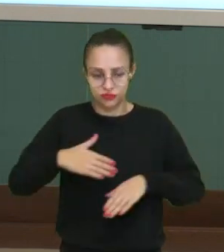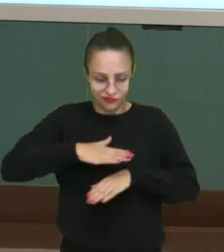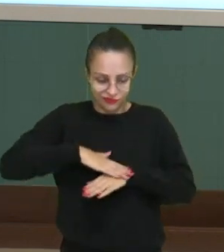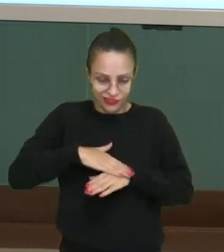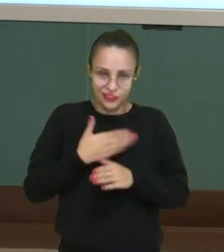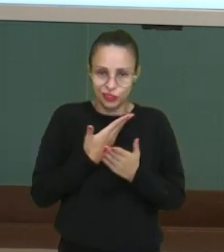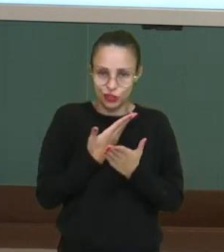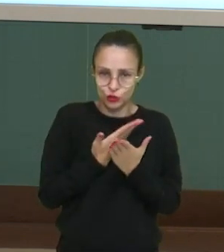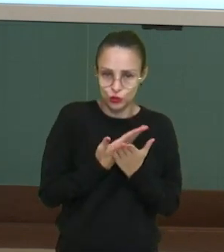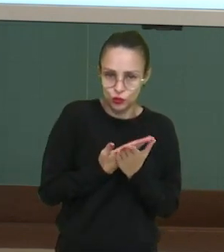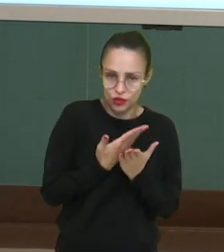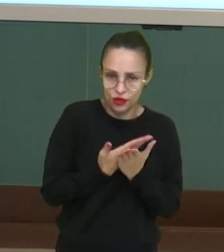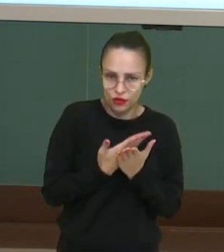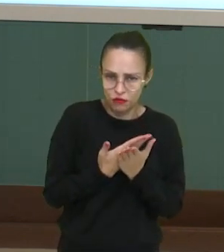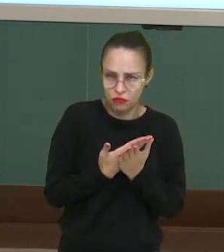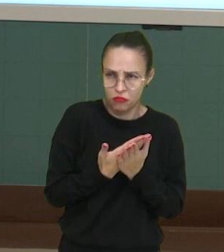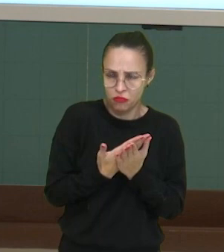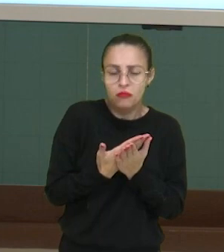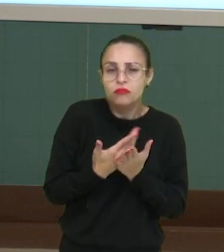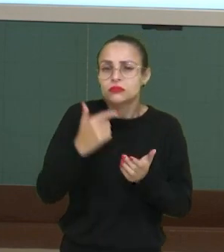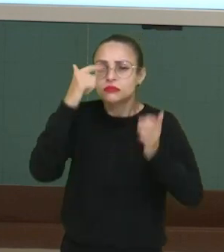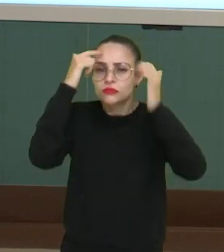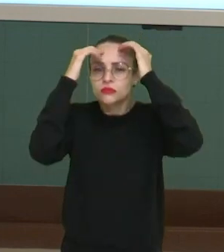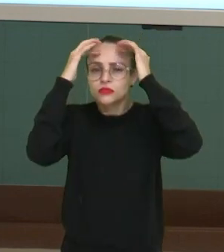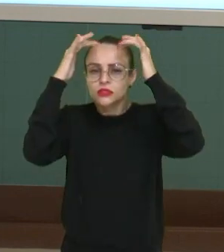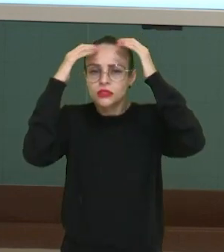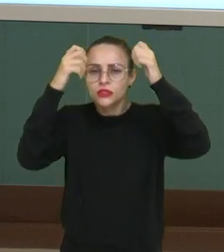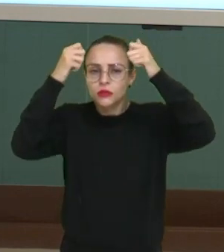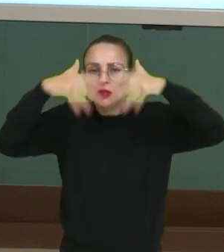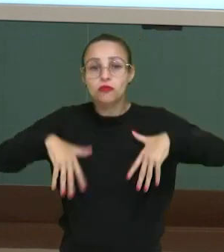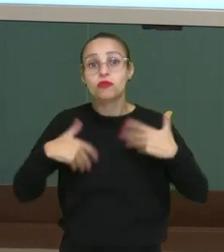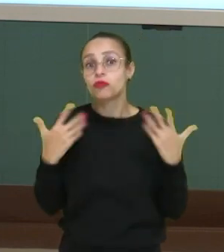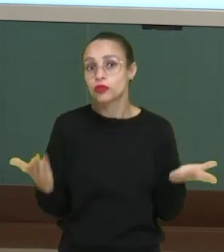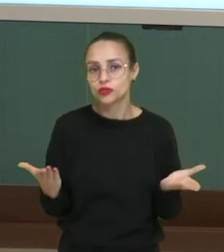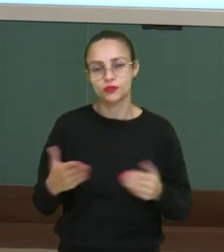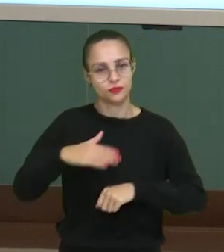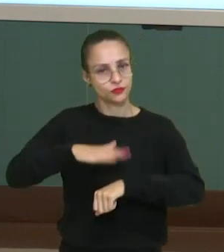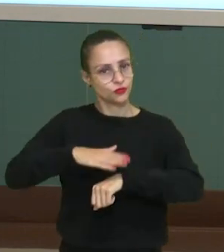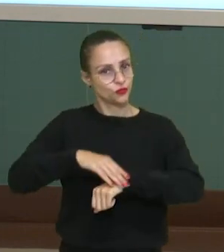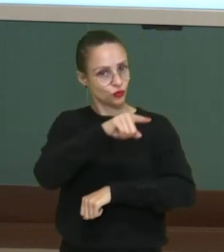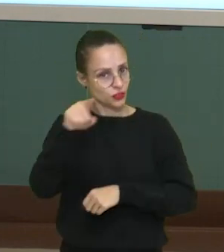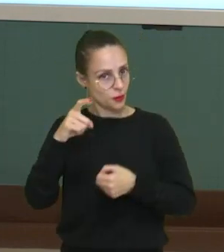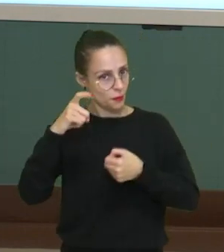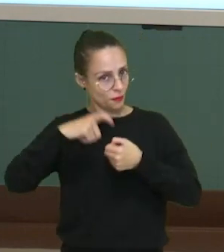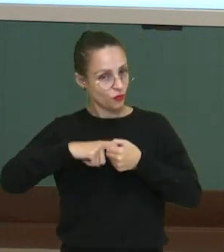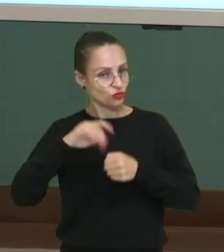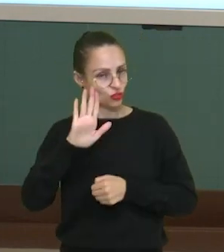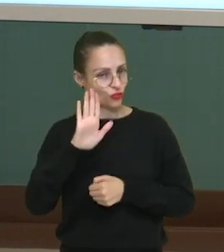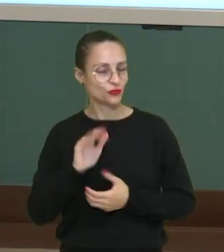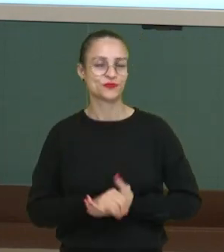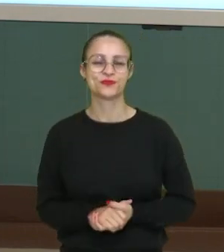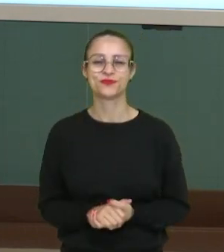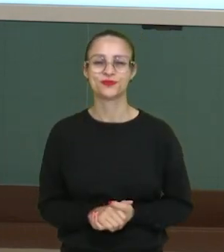ações com o nosso sistema nervoso? Então eu vou dar um tempinho para vocês pensarem e eu já retorno.